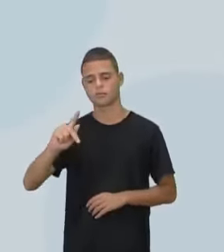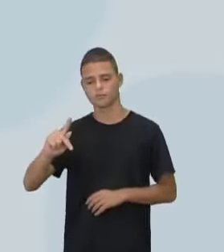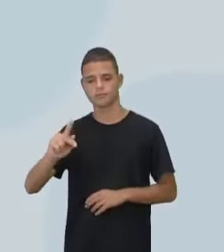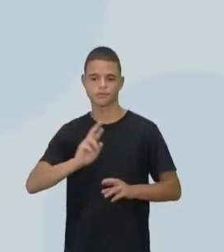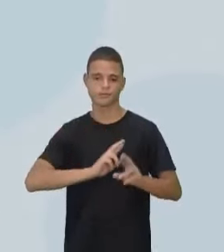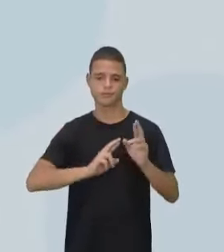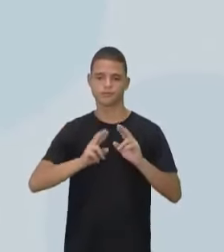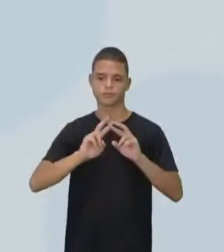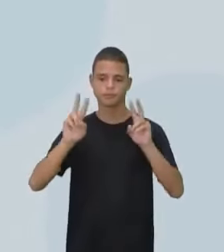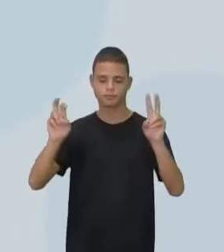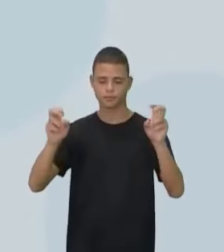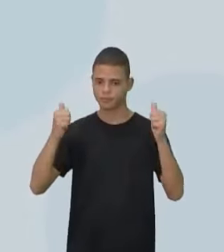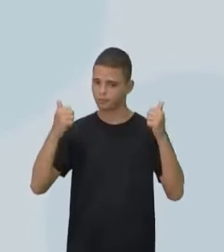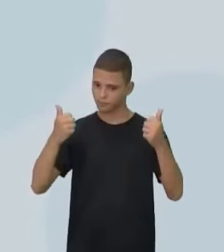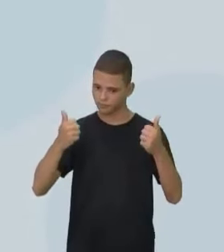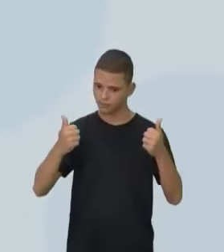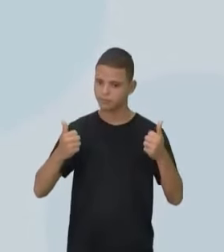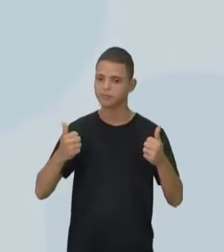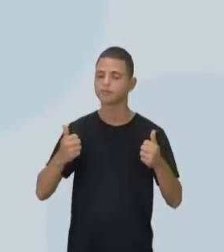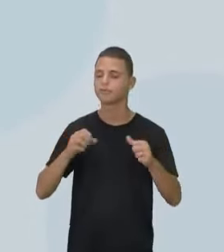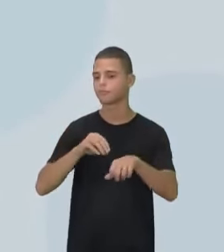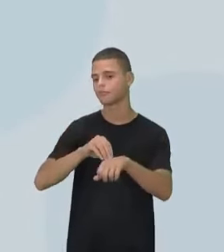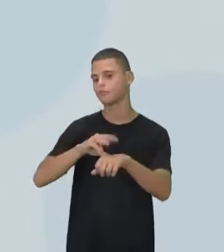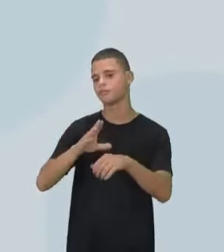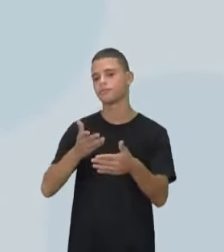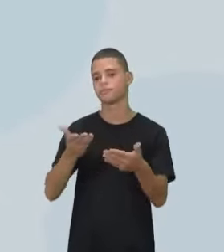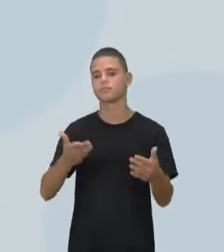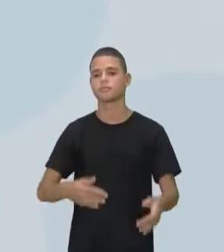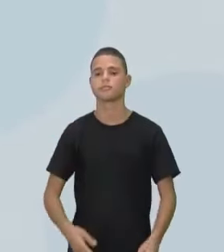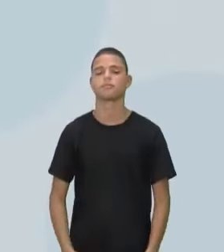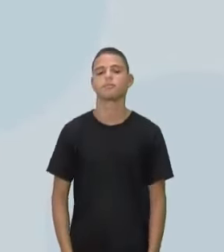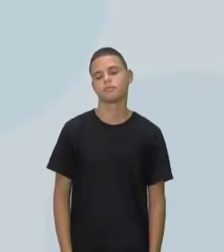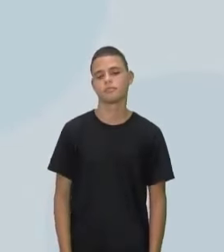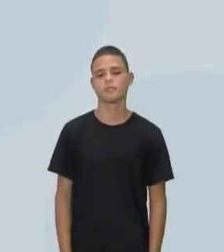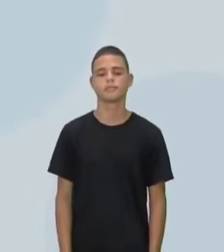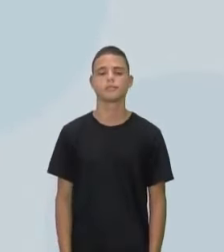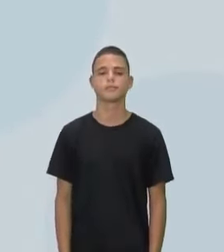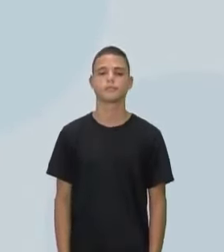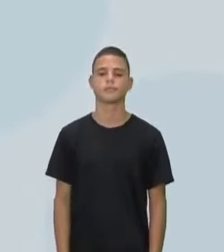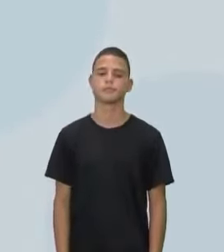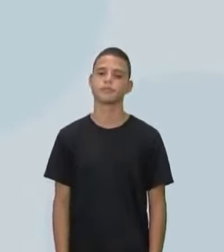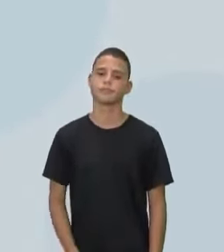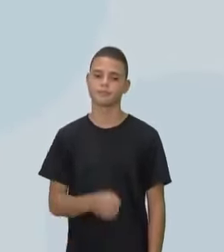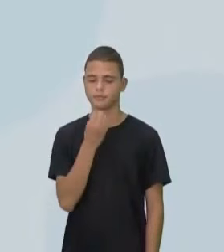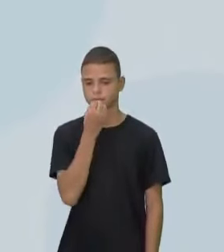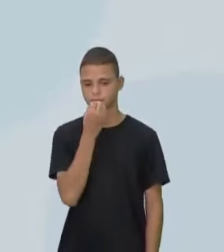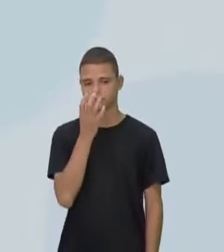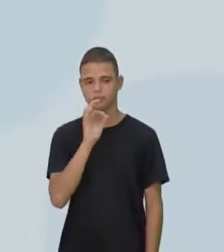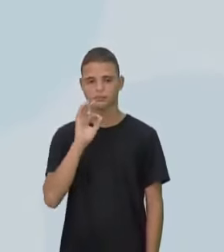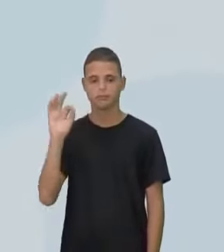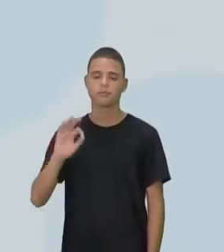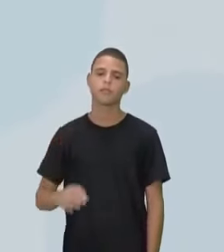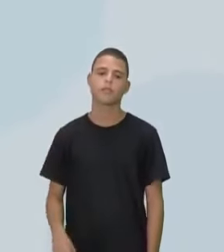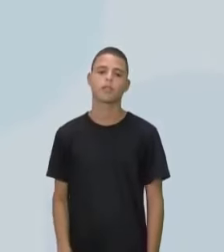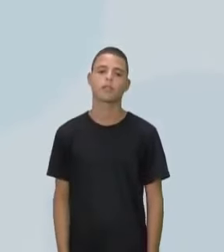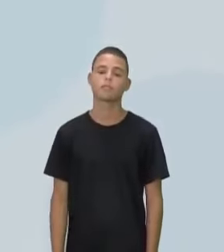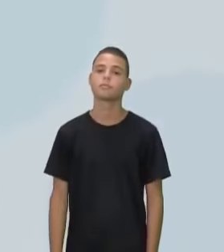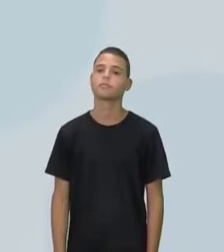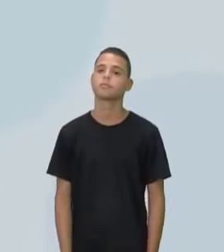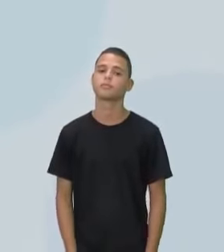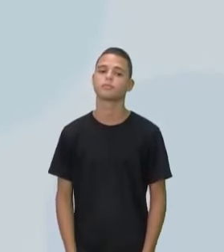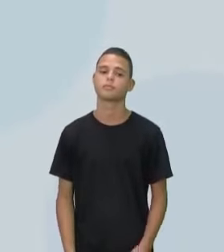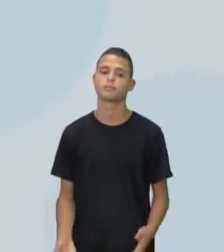com essa temática, tá bom, pessoal? Então fica a dica para vocês. Muito bem. Agora, então, a gente vai